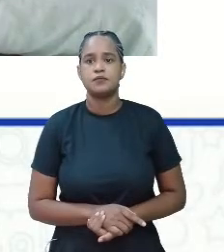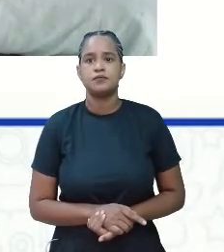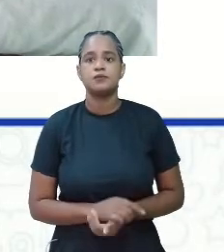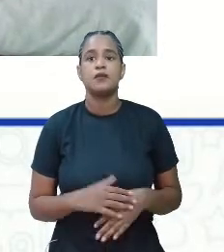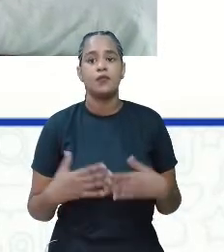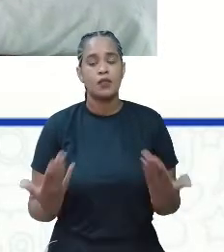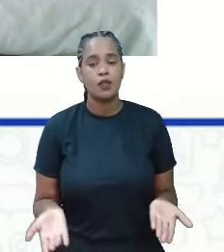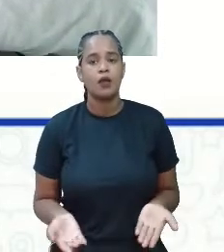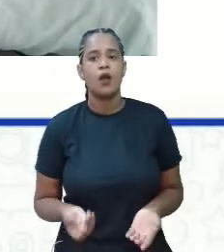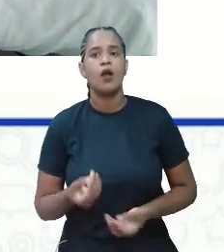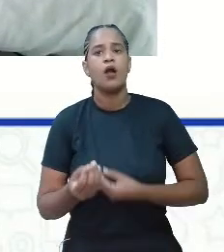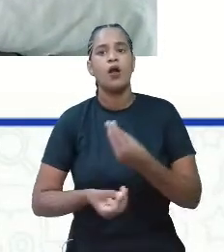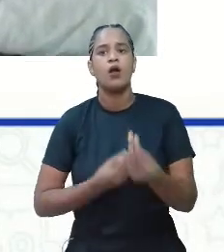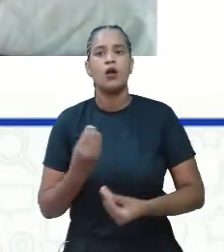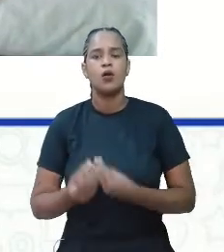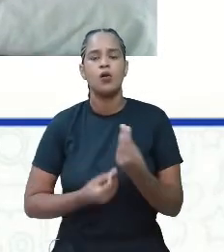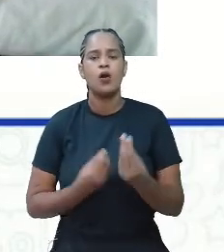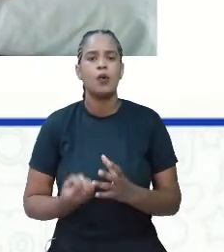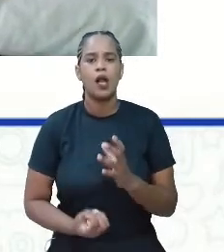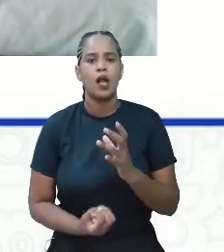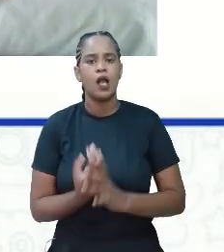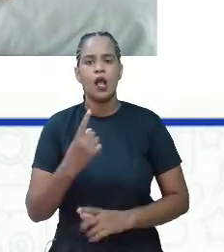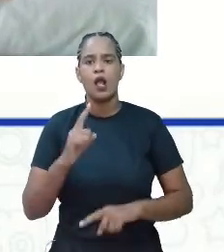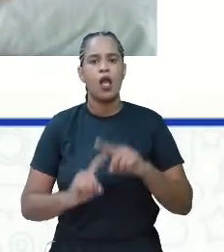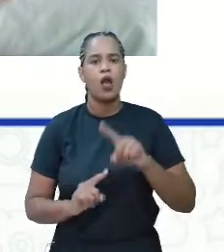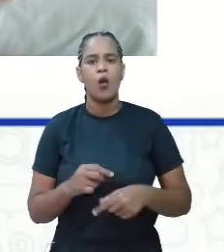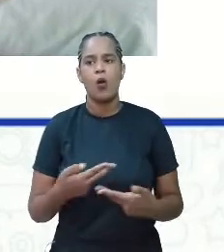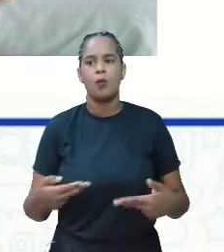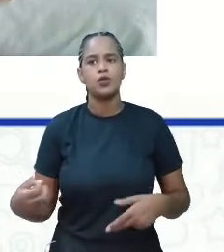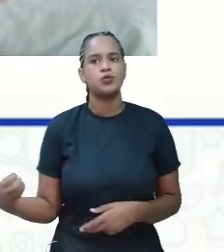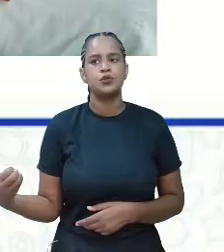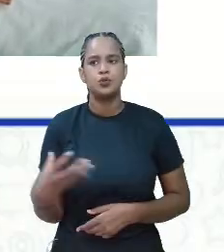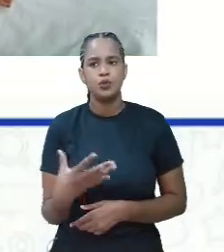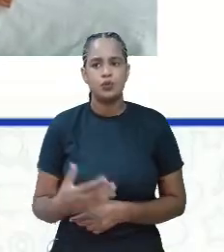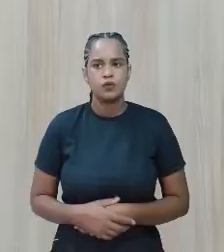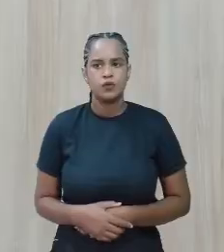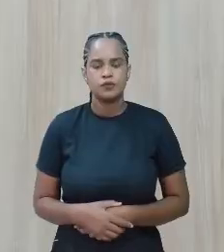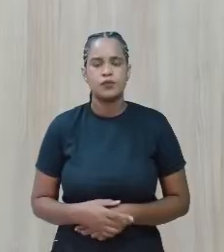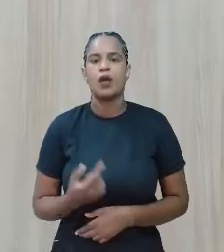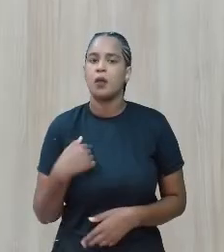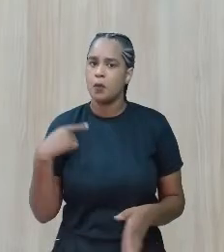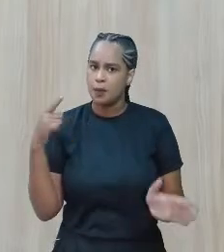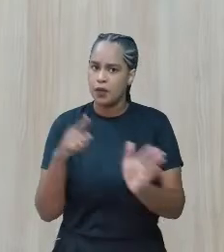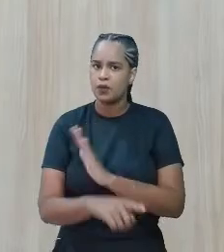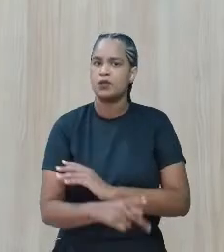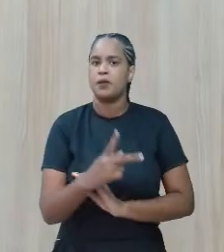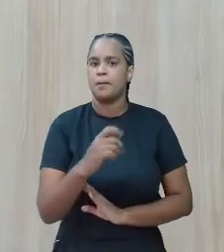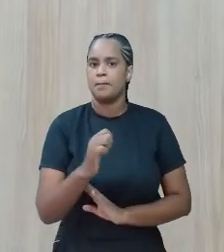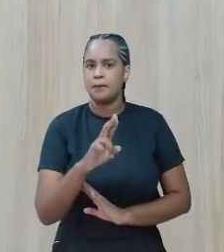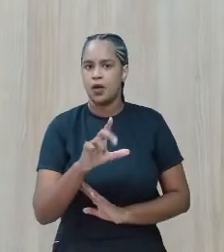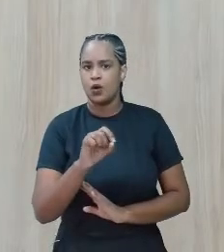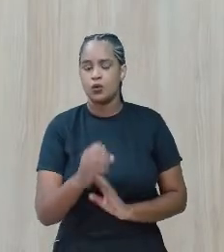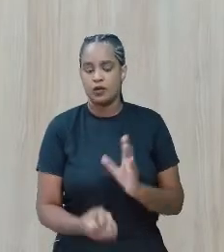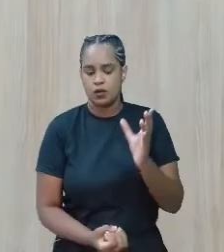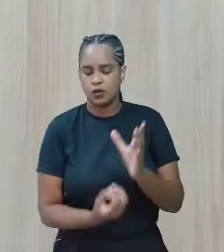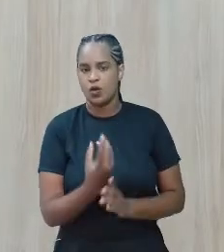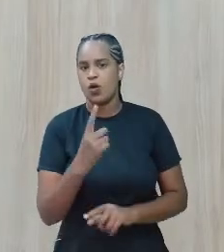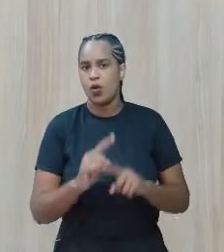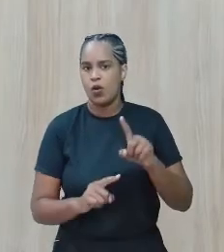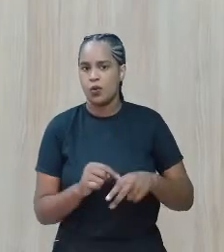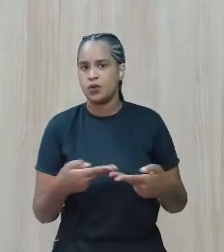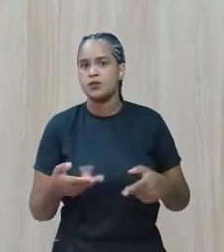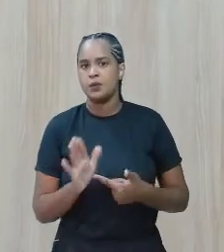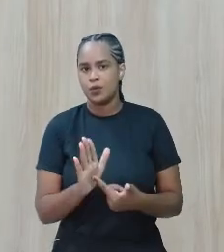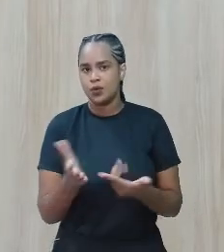aí, como é que se cria um instrumento novo? Né? Eu perguntei isso a Paulo, ele criou um instrumento incrível,